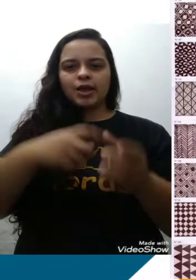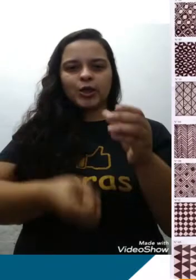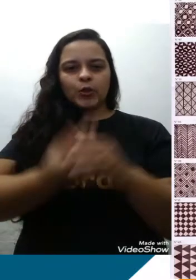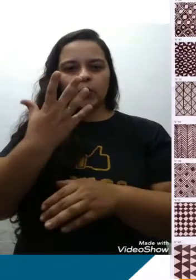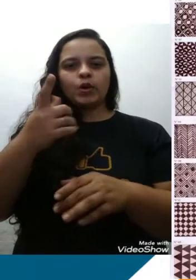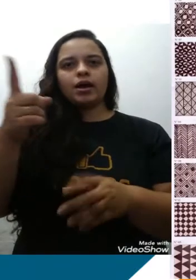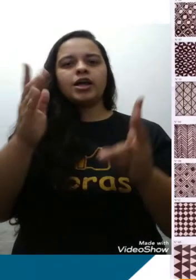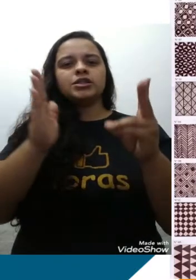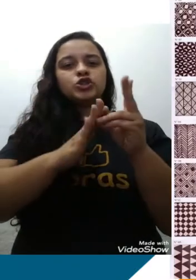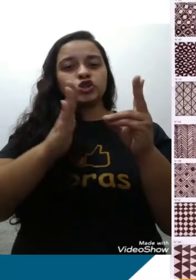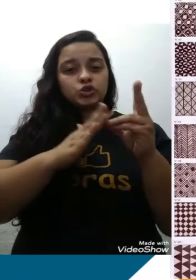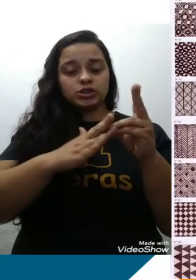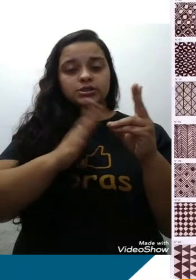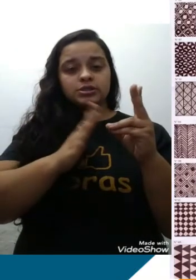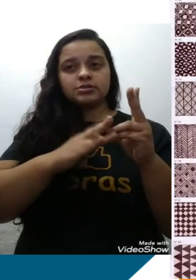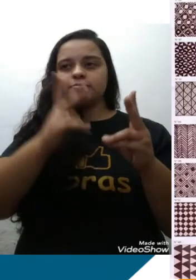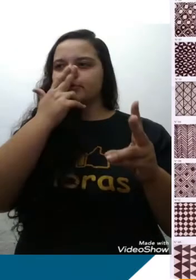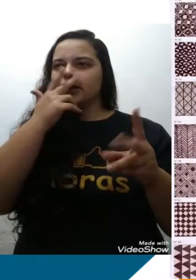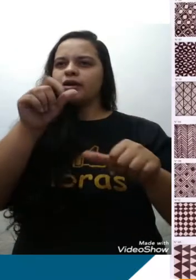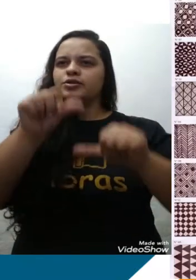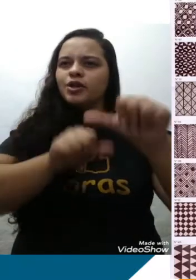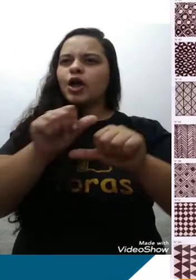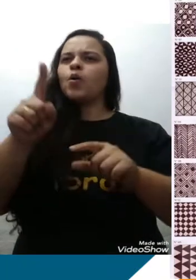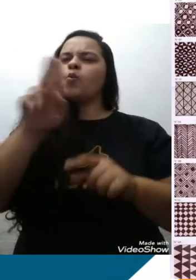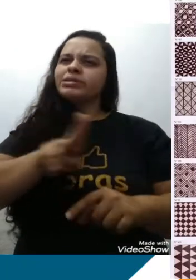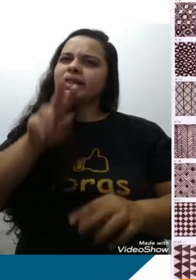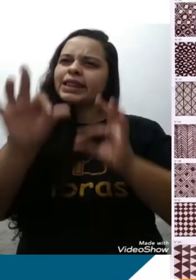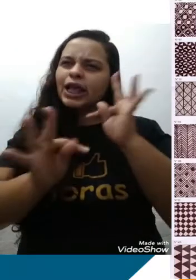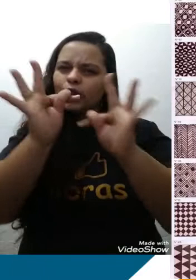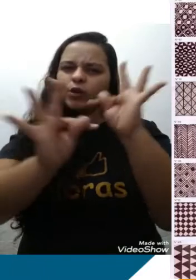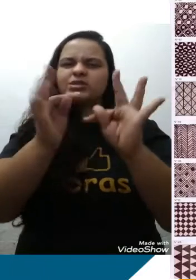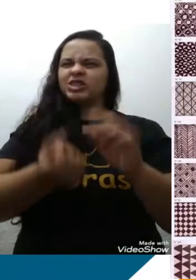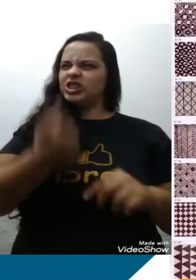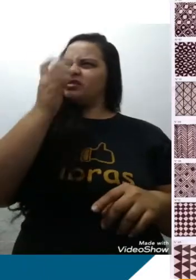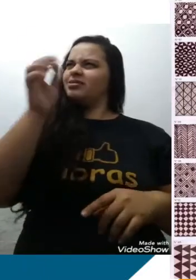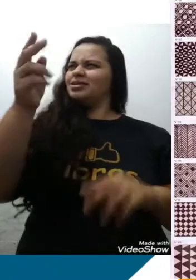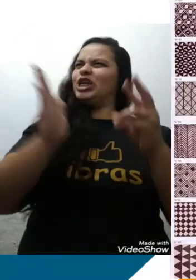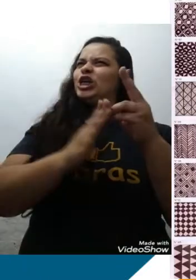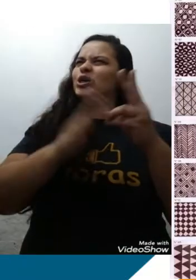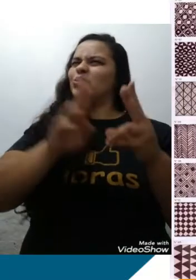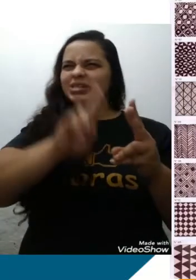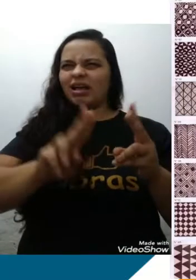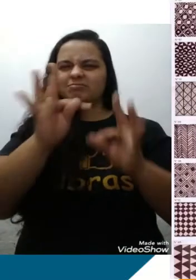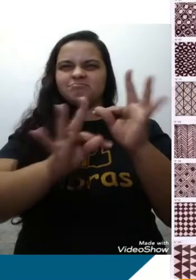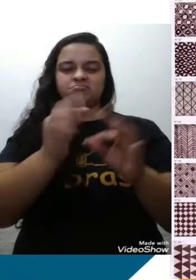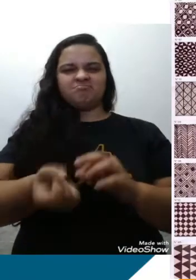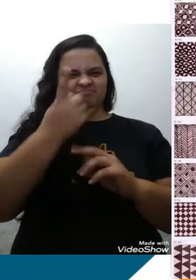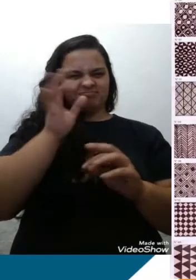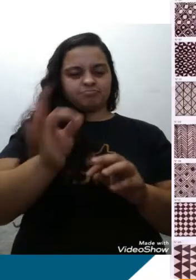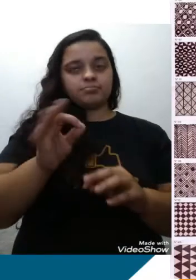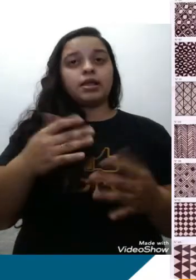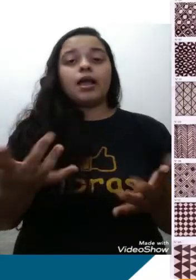comum que a gente criou do indígena, e ver o indígena se atualizando com tecnologias na universidade causa um pouco de estranhamento na